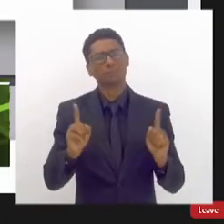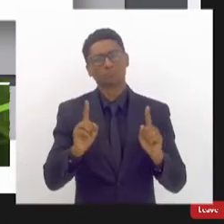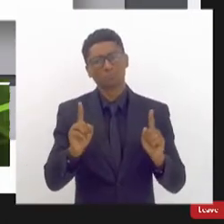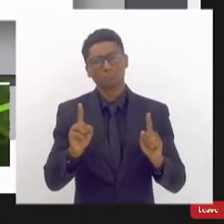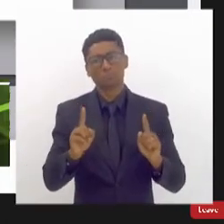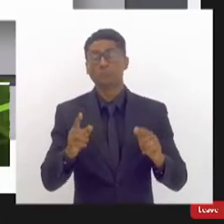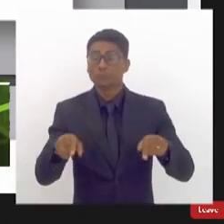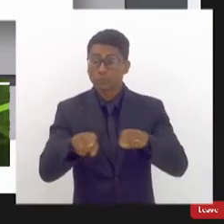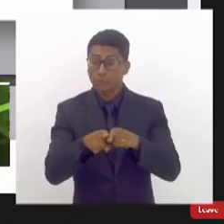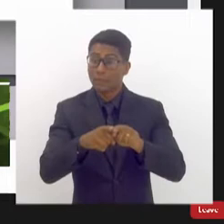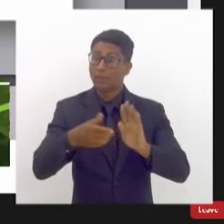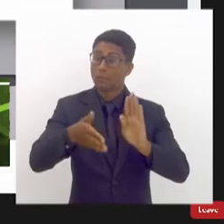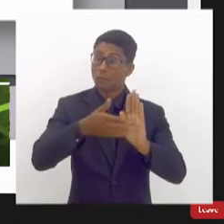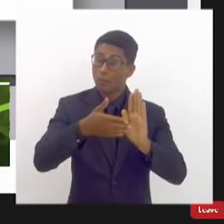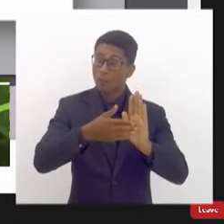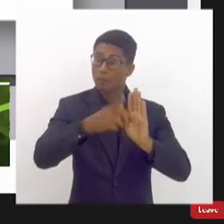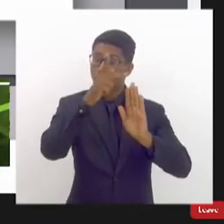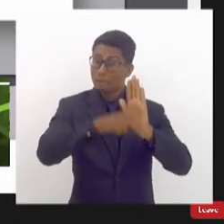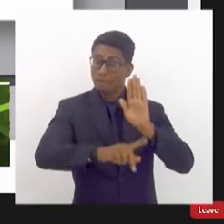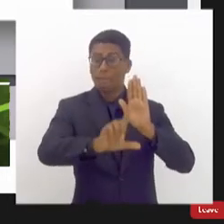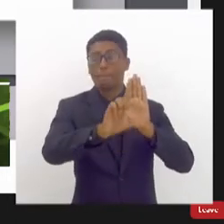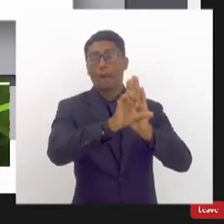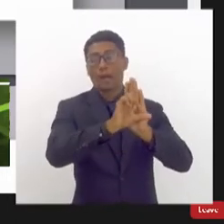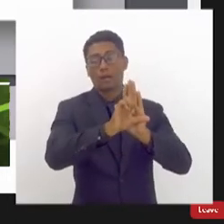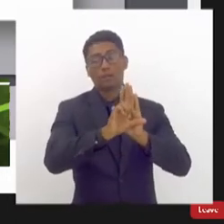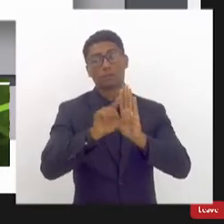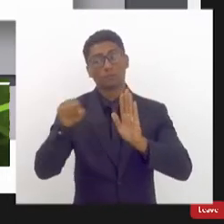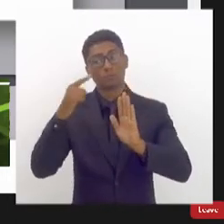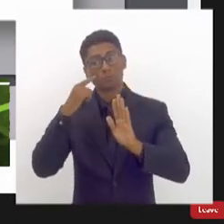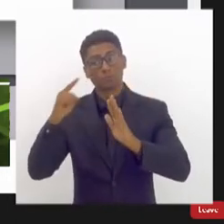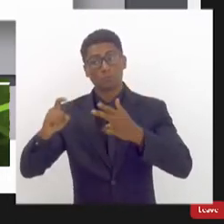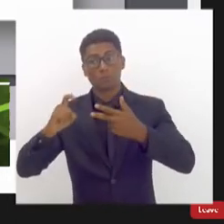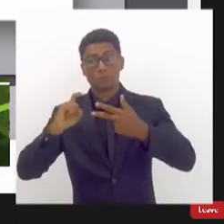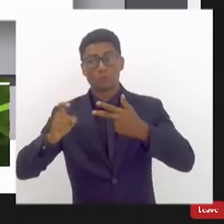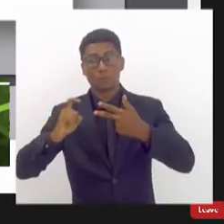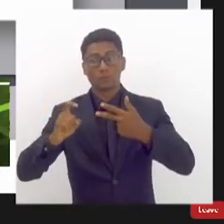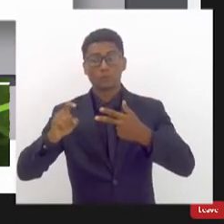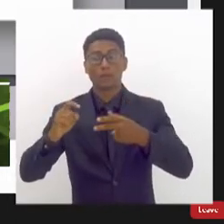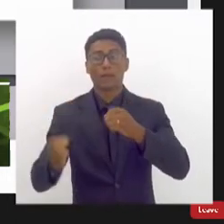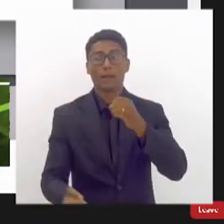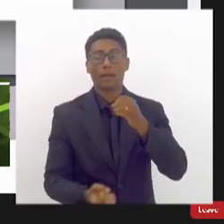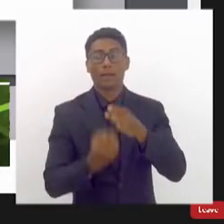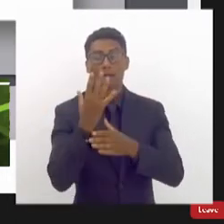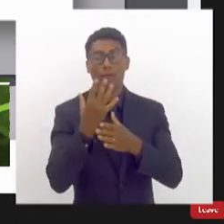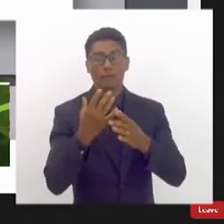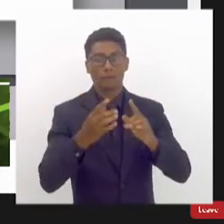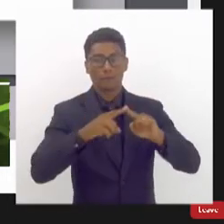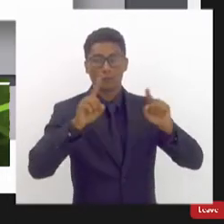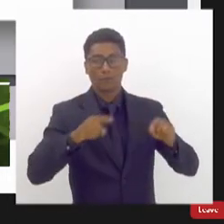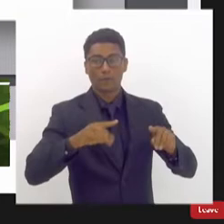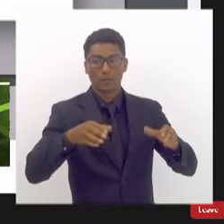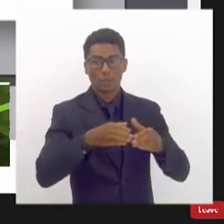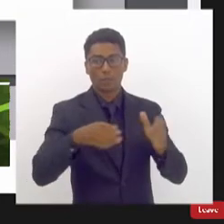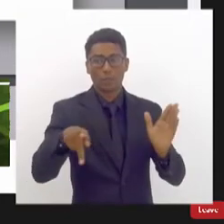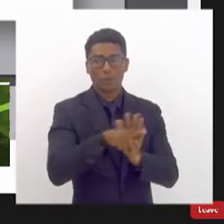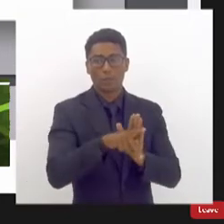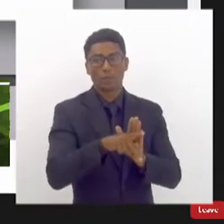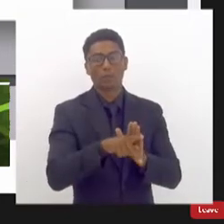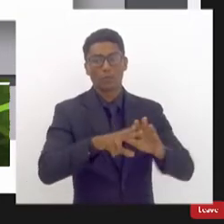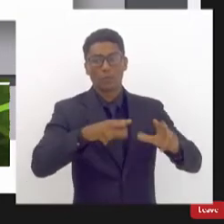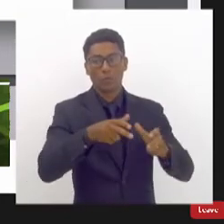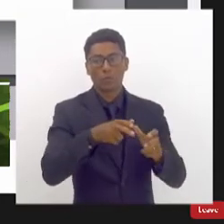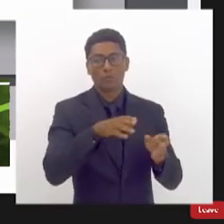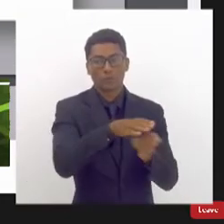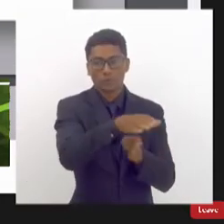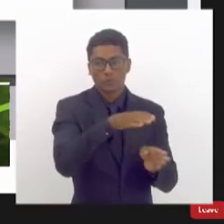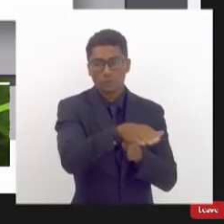projeto de lei através do Executivo, para a criação do quadro próprio do Conselho Estadual de Educação. Essa é uma